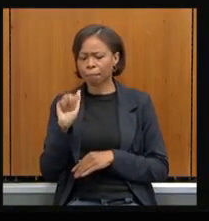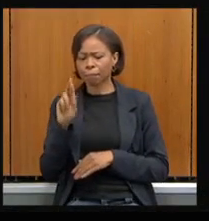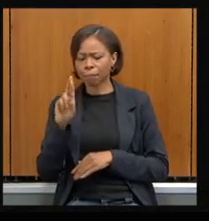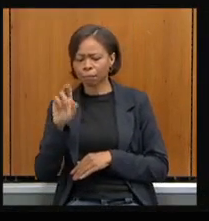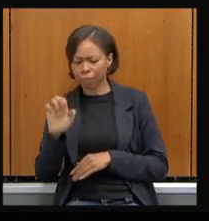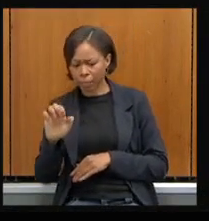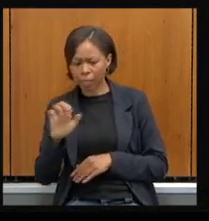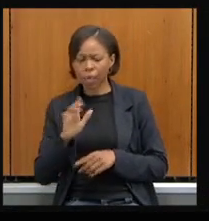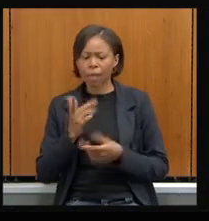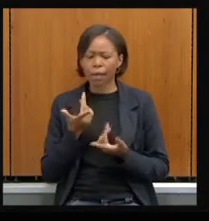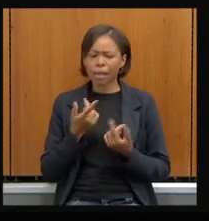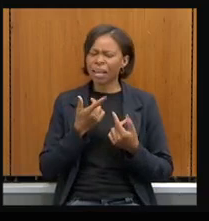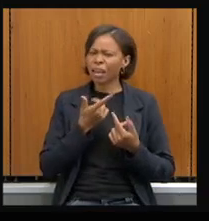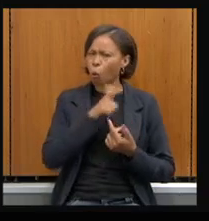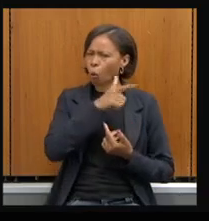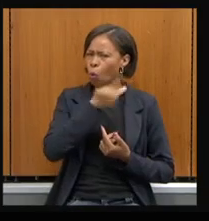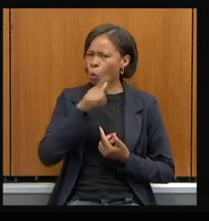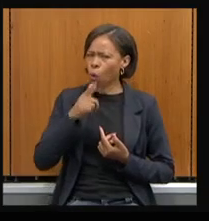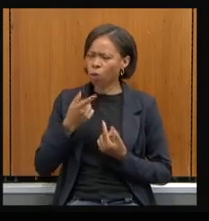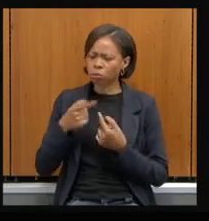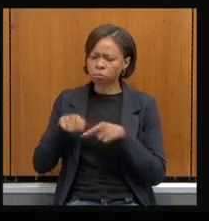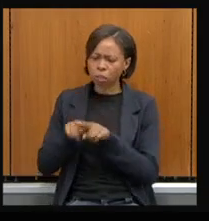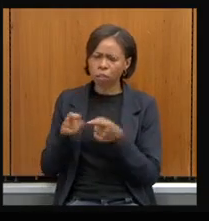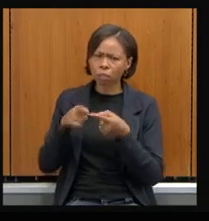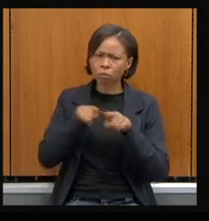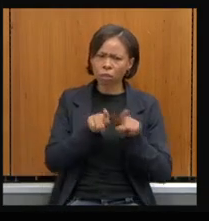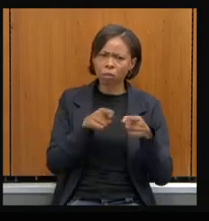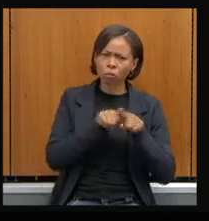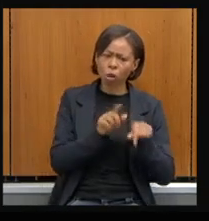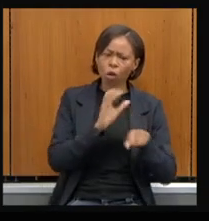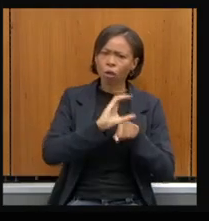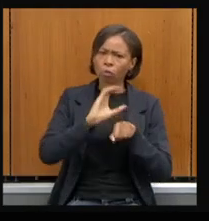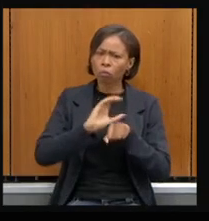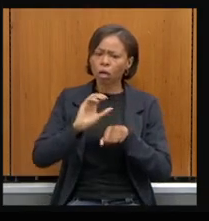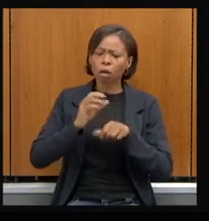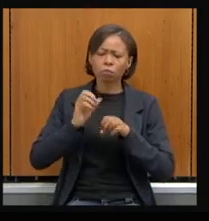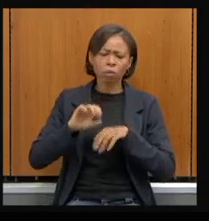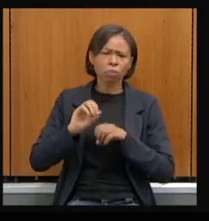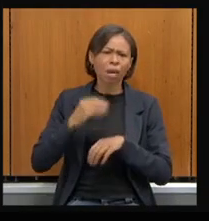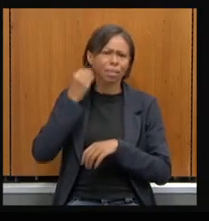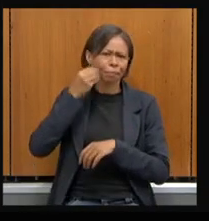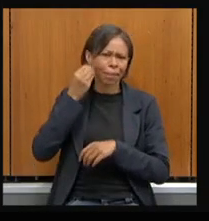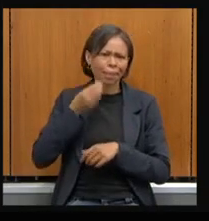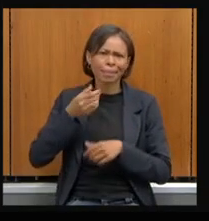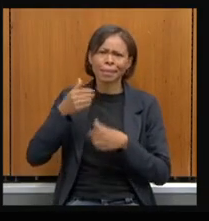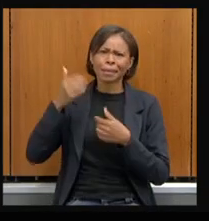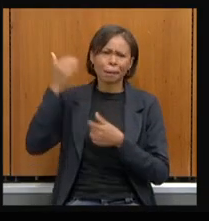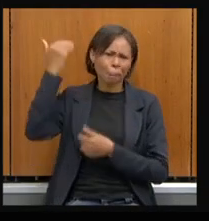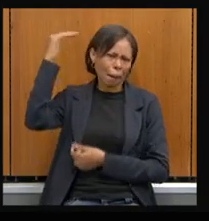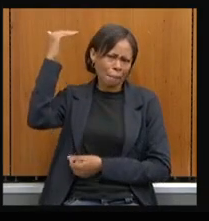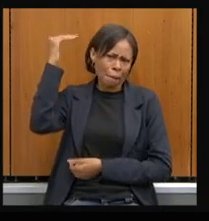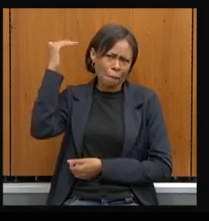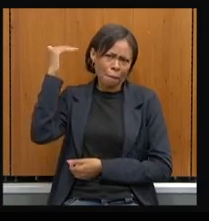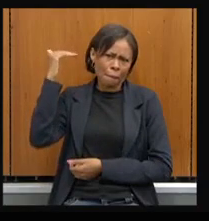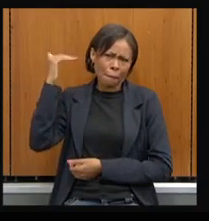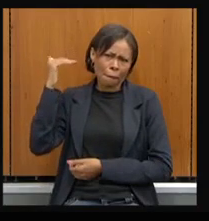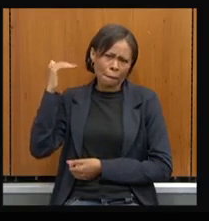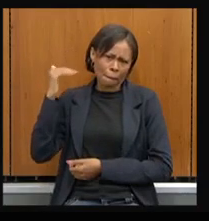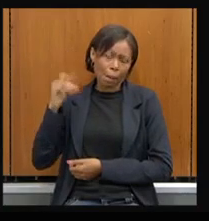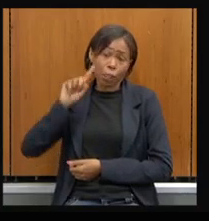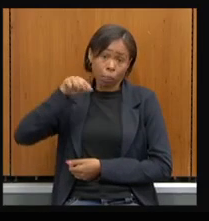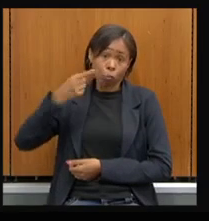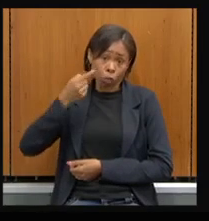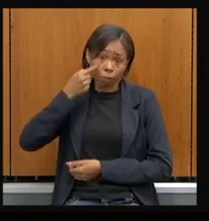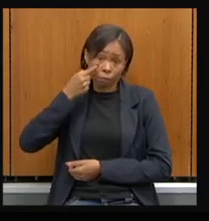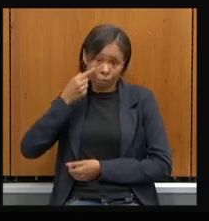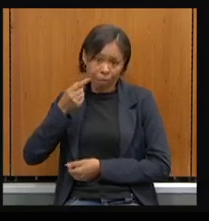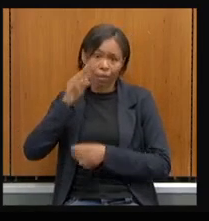envolvimentos, envolvendo formação e experiência. Não vou parar porque depois ela vai estar no site da